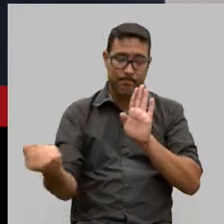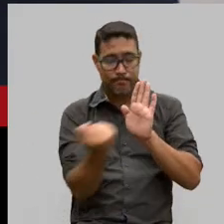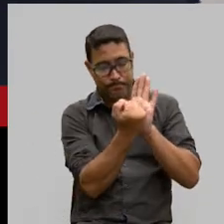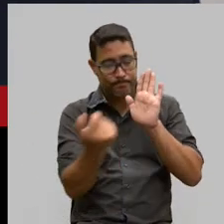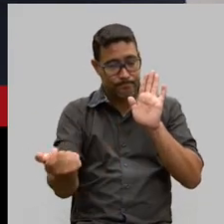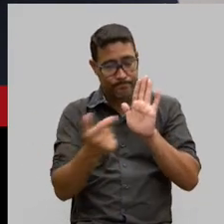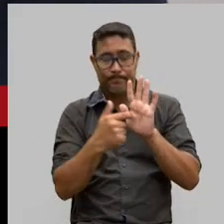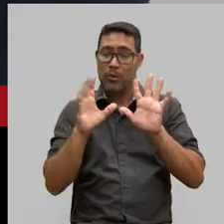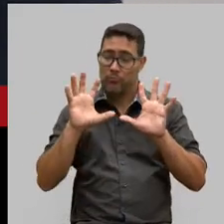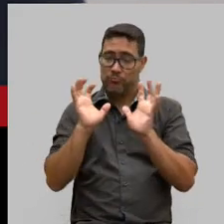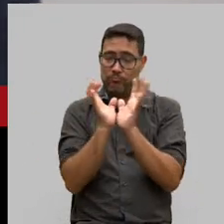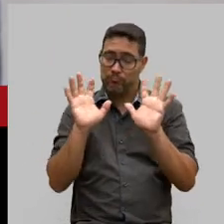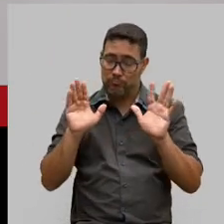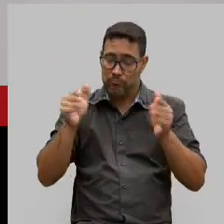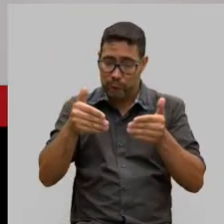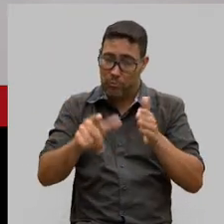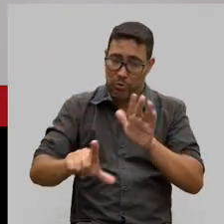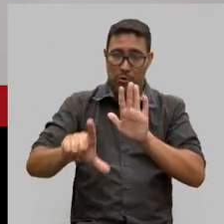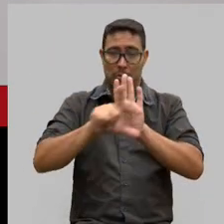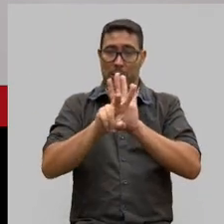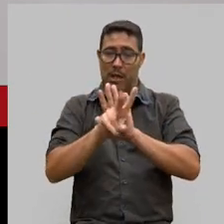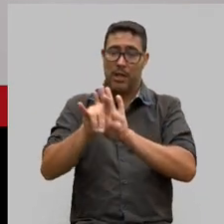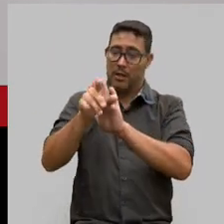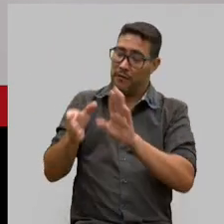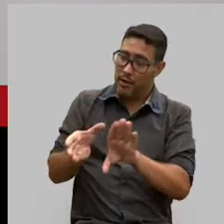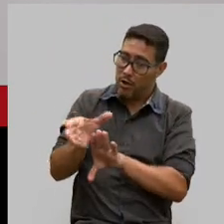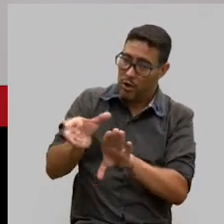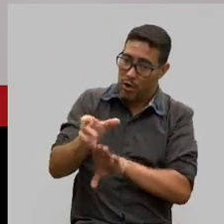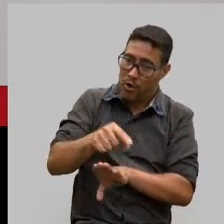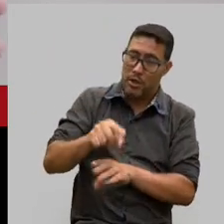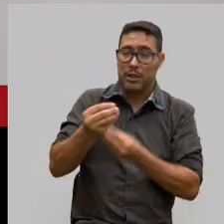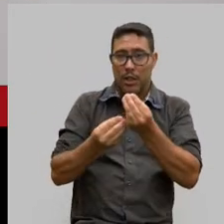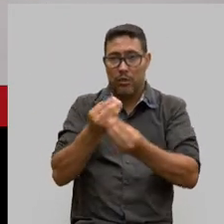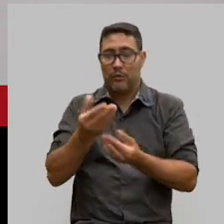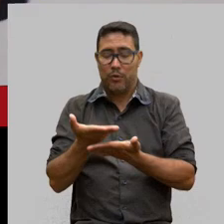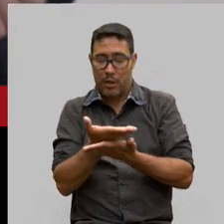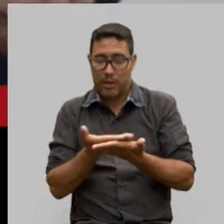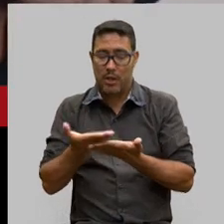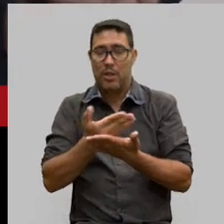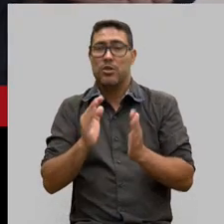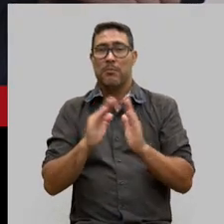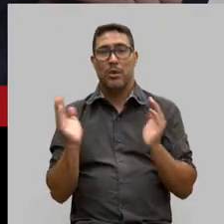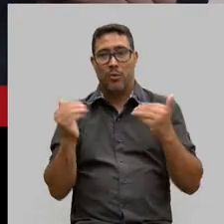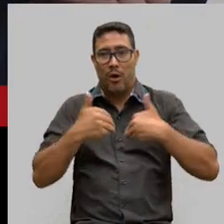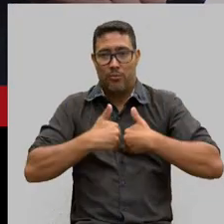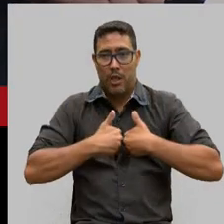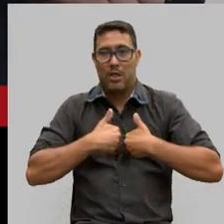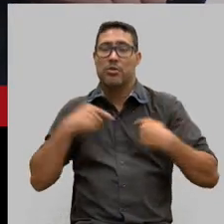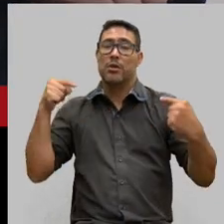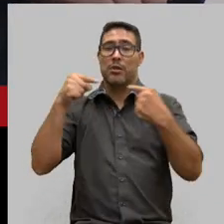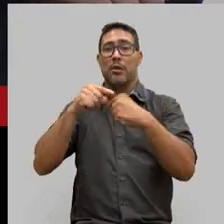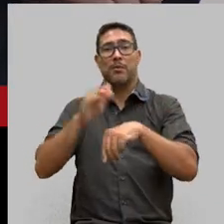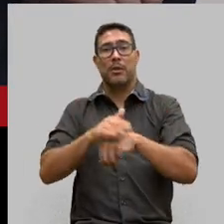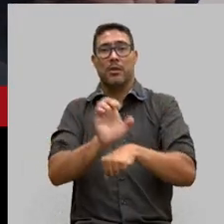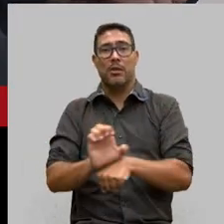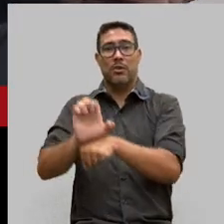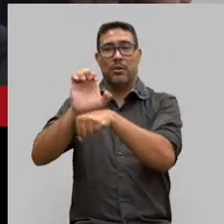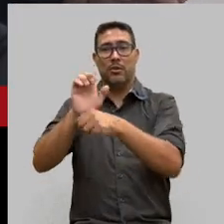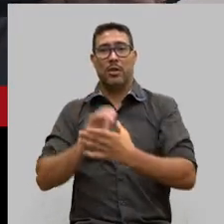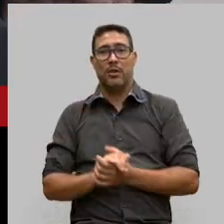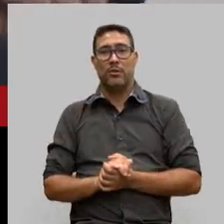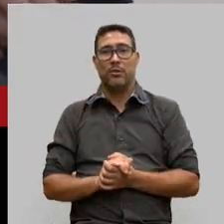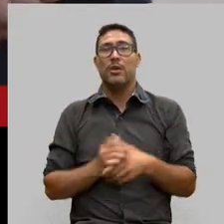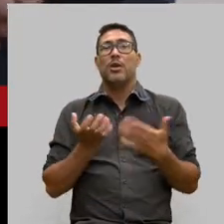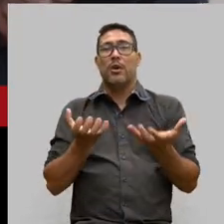referencial uma lei que vai orientar o atendimento autista naquilo que compete o papel do estado então eu quero te agradecer